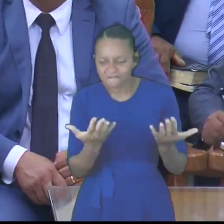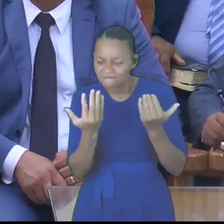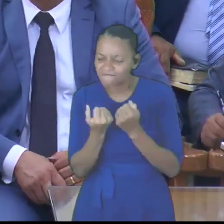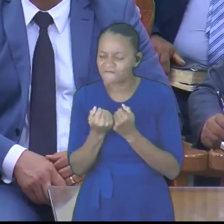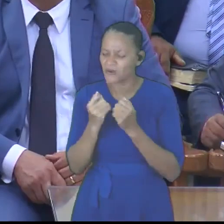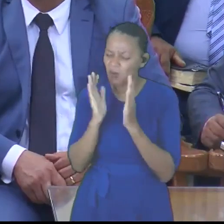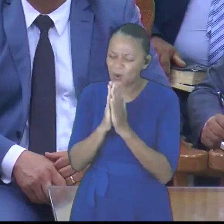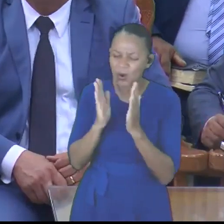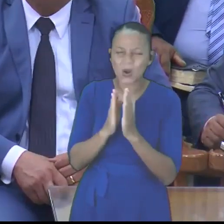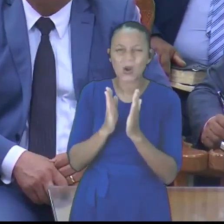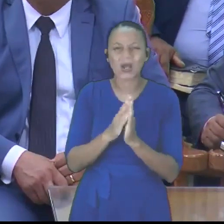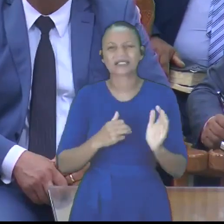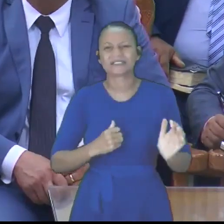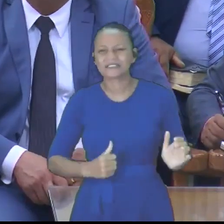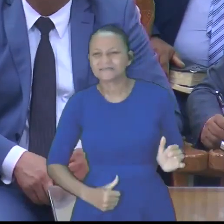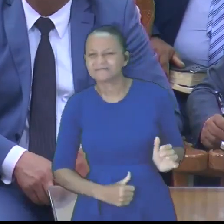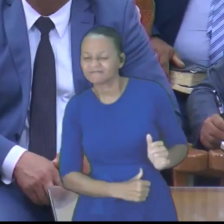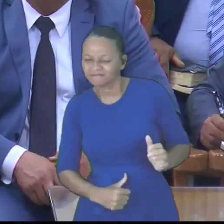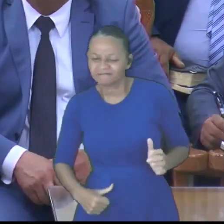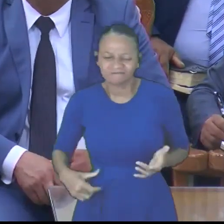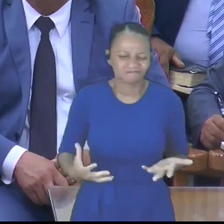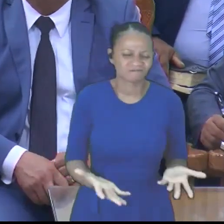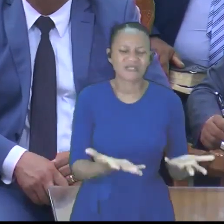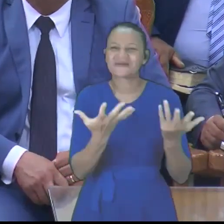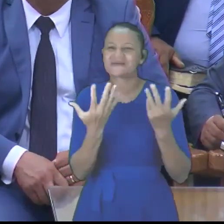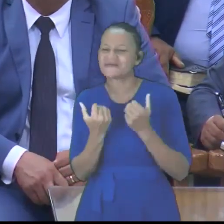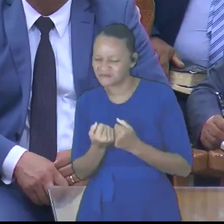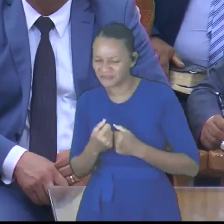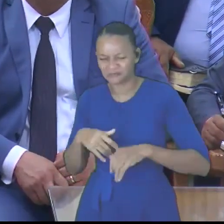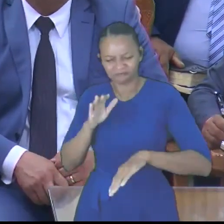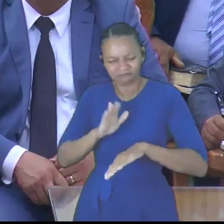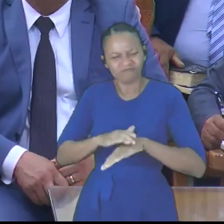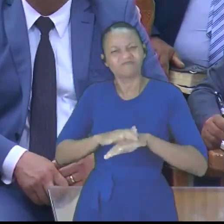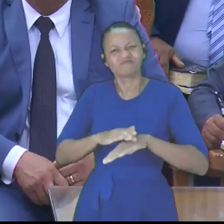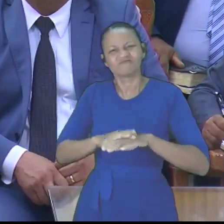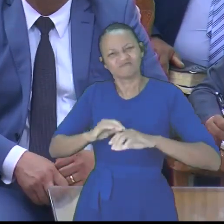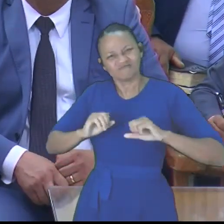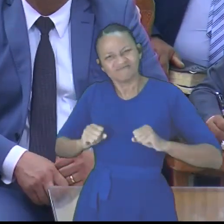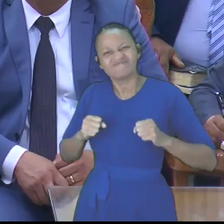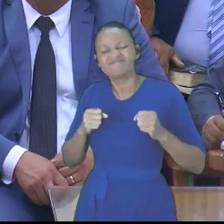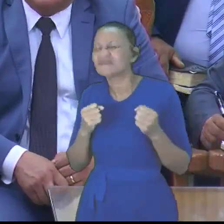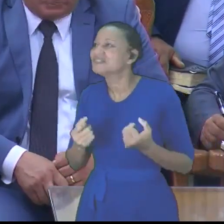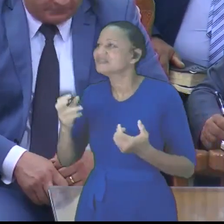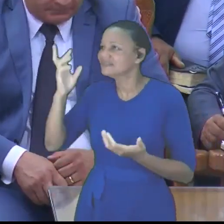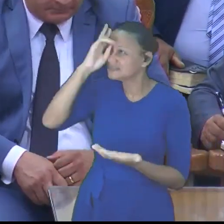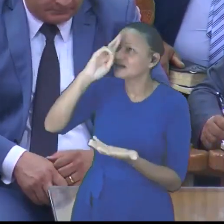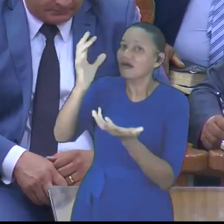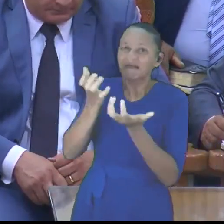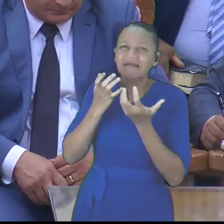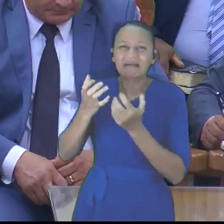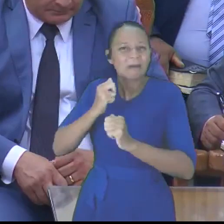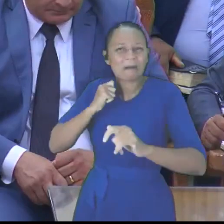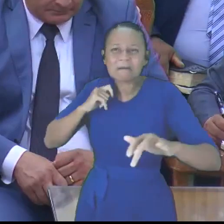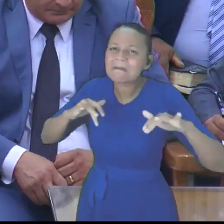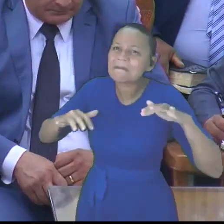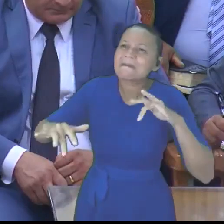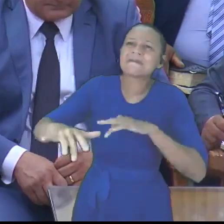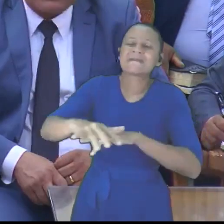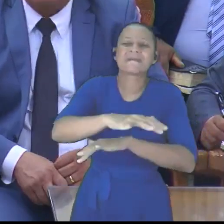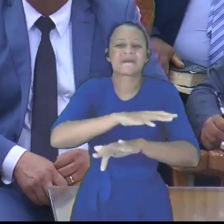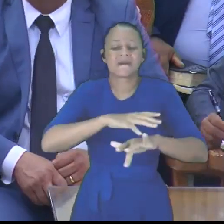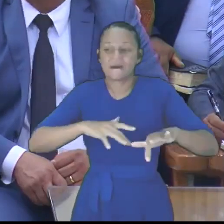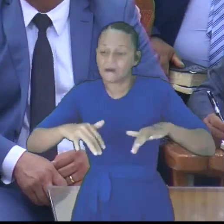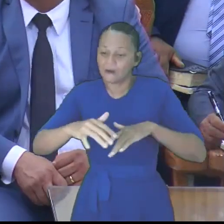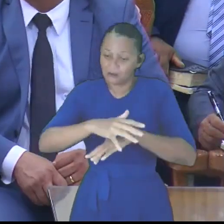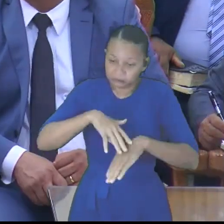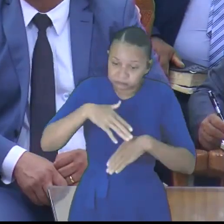vamos jejuar. E vamos fazer a nossa parte. Senhor, nós queremos um derramamento. E à medida que vai se